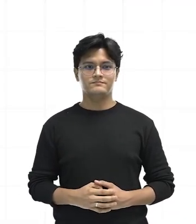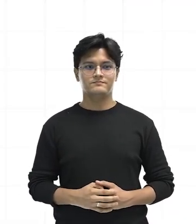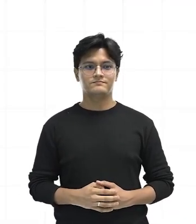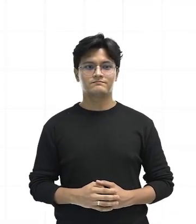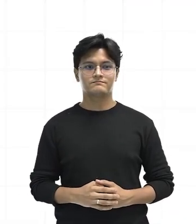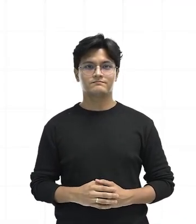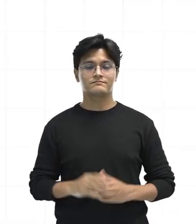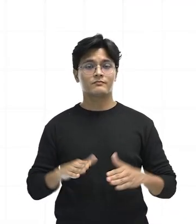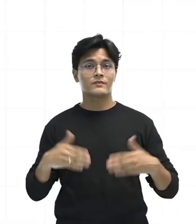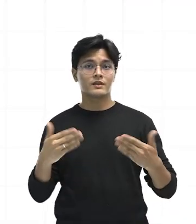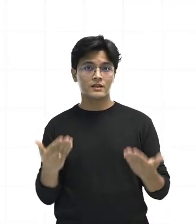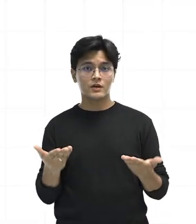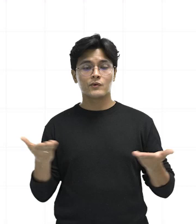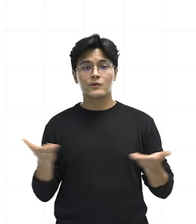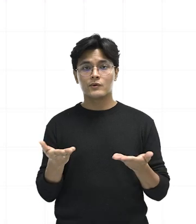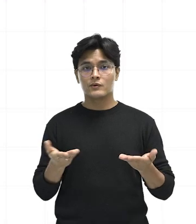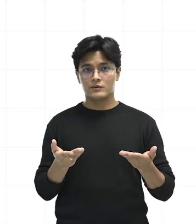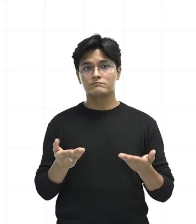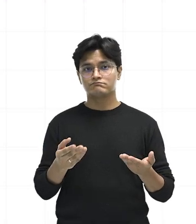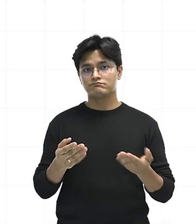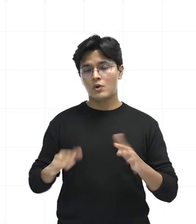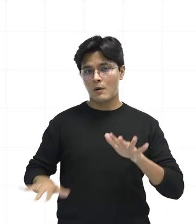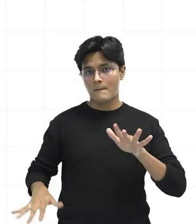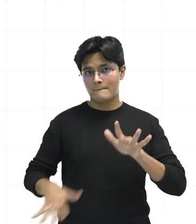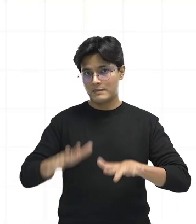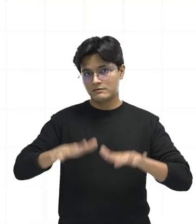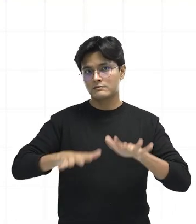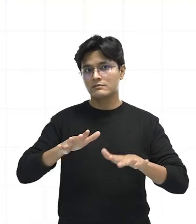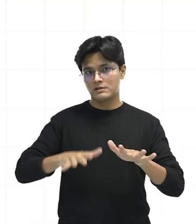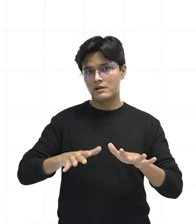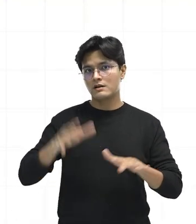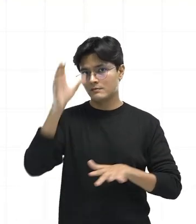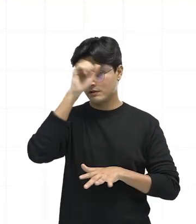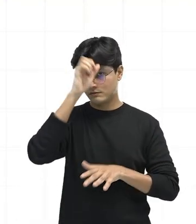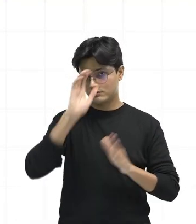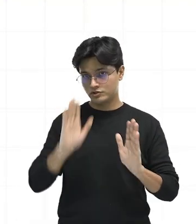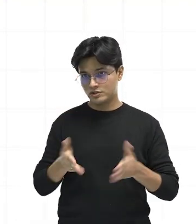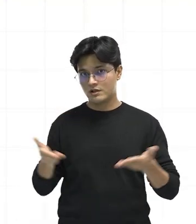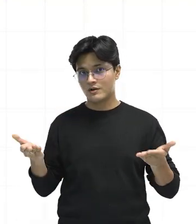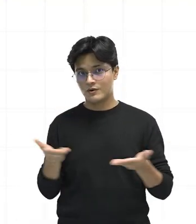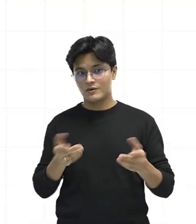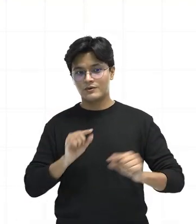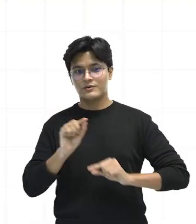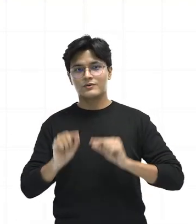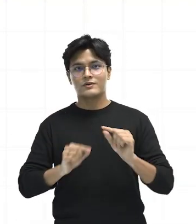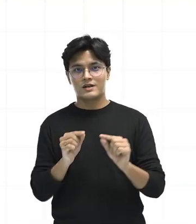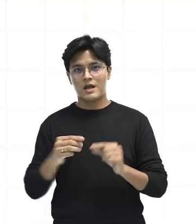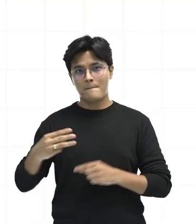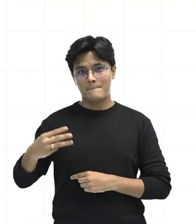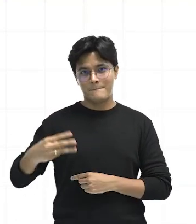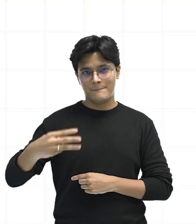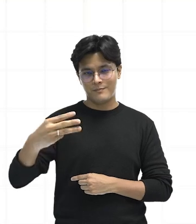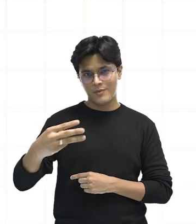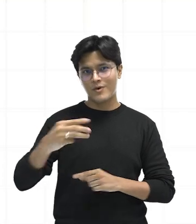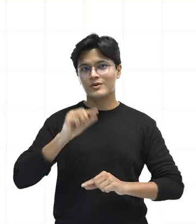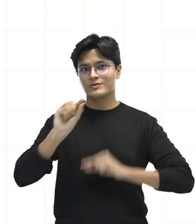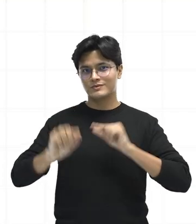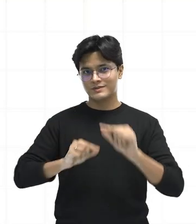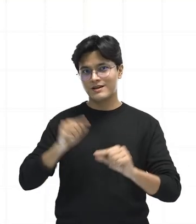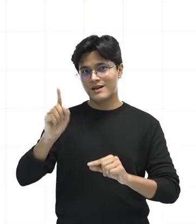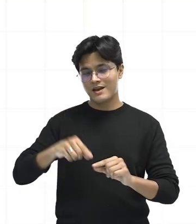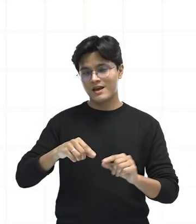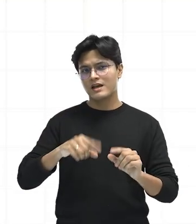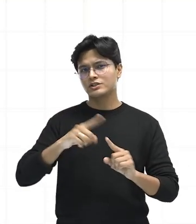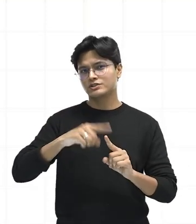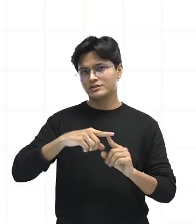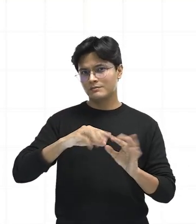Muito bem, então, média aritmética está ok, está superado o conteúdo, né? Vamos agora ver o que é a moda. Moda é uma outra